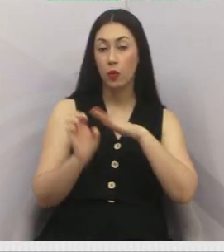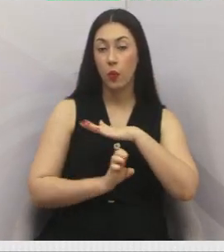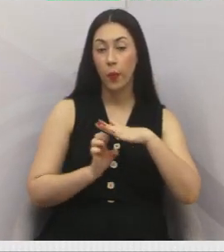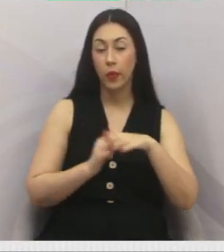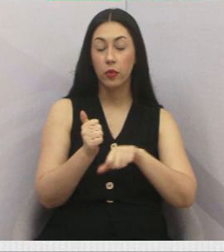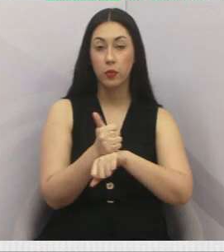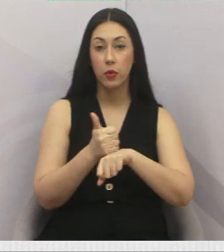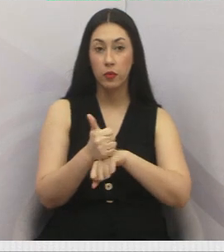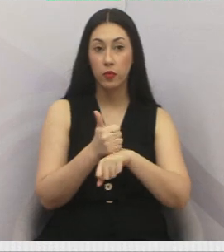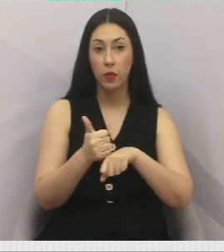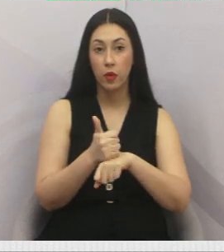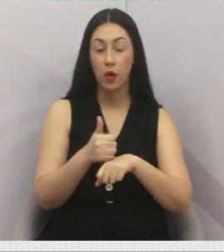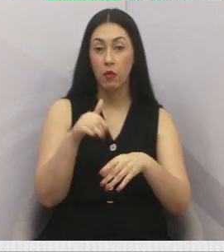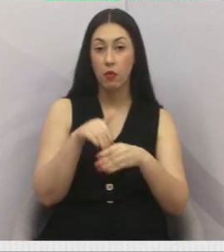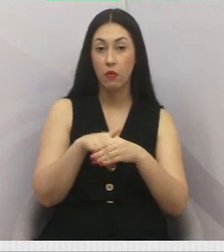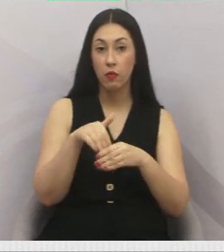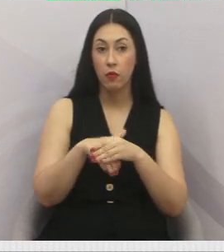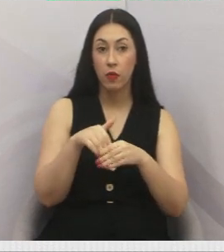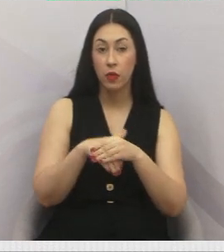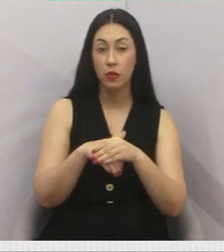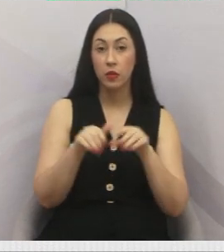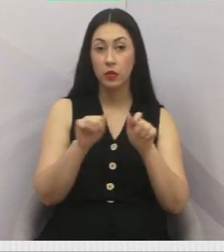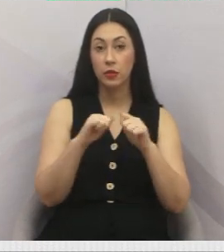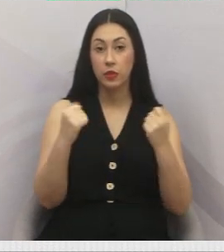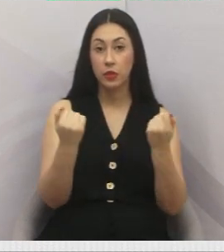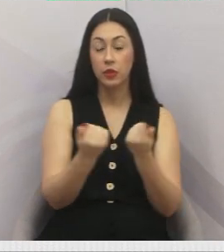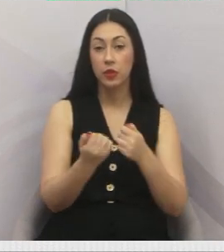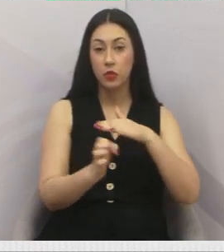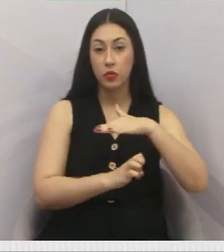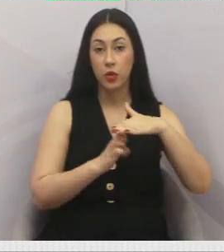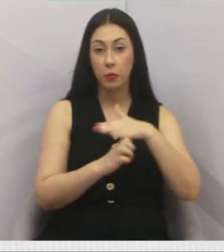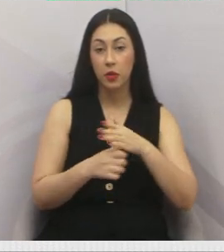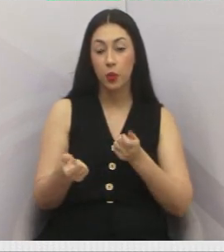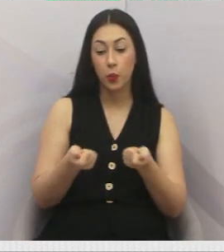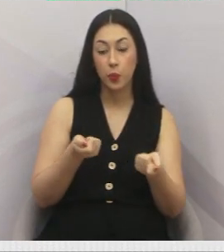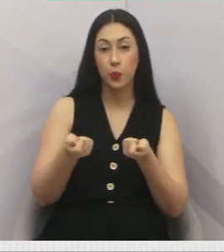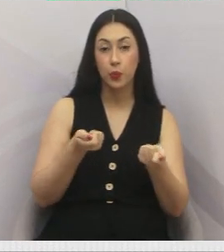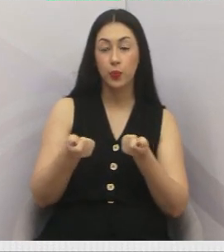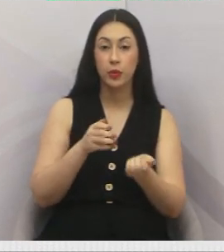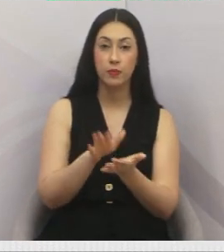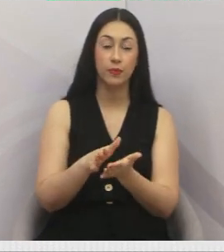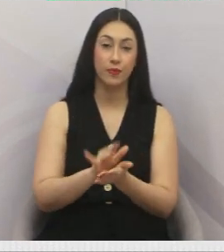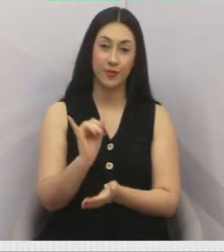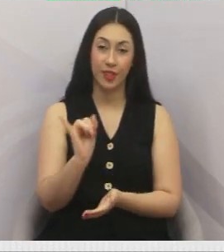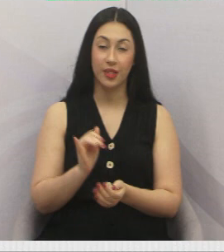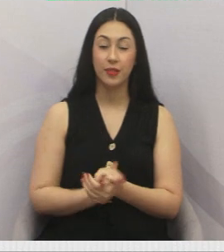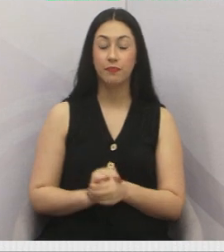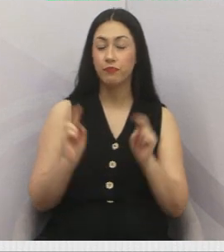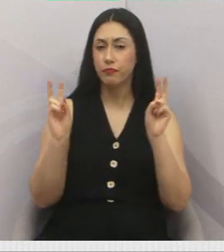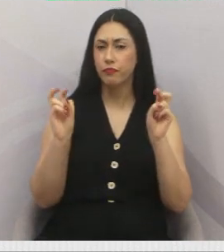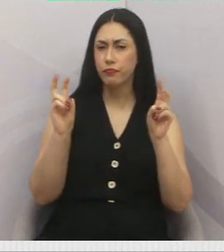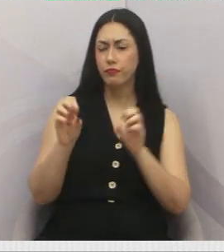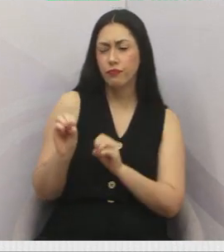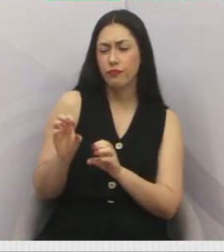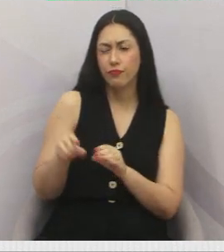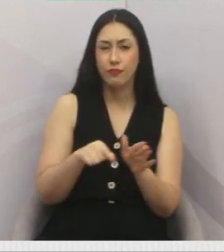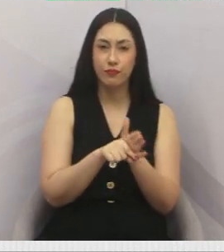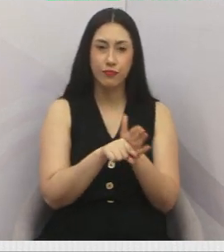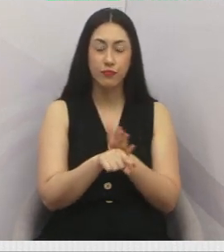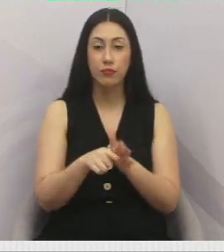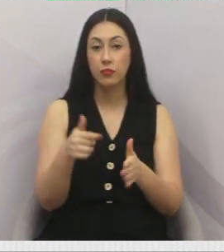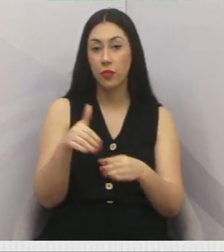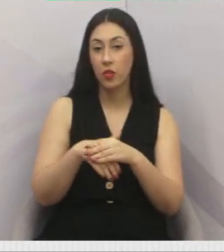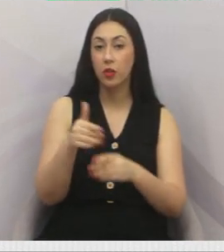e ou Entidades Profissionais, um voto para a Associação das Empresas de Mineração de Jacareí. Segmento Entidades Acadêmicas, voto em